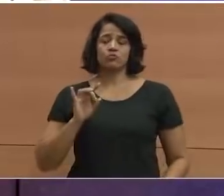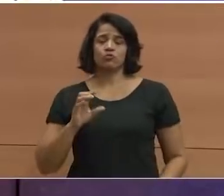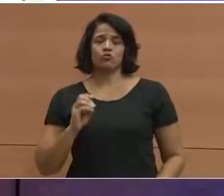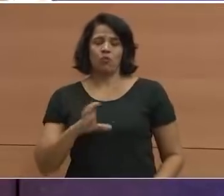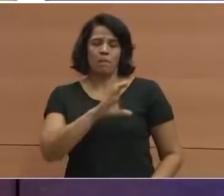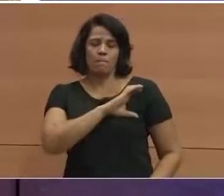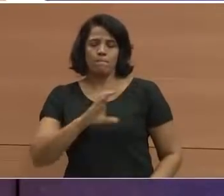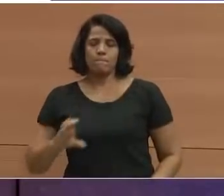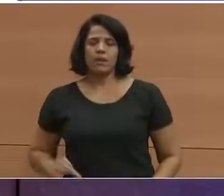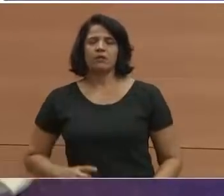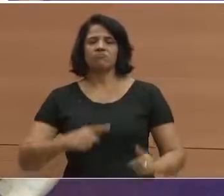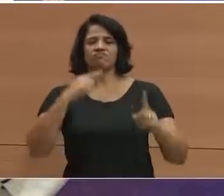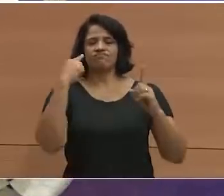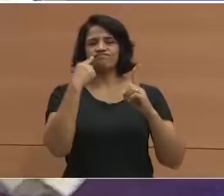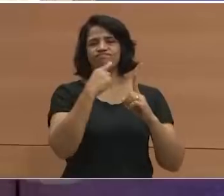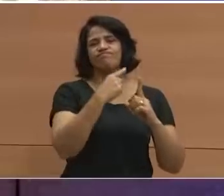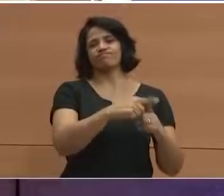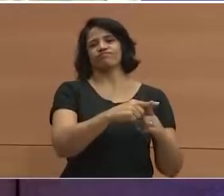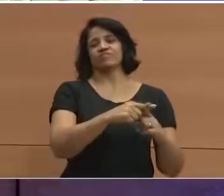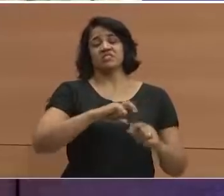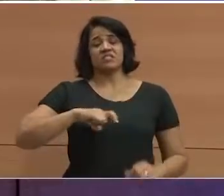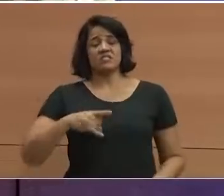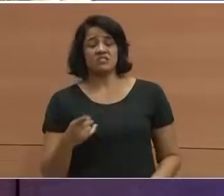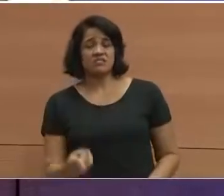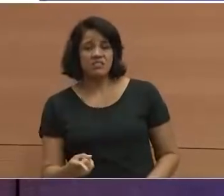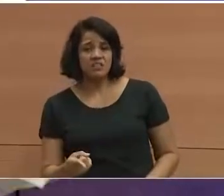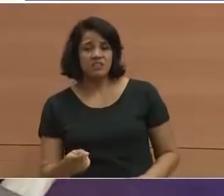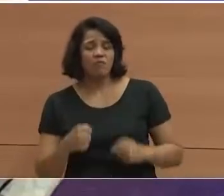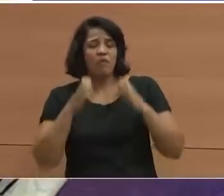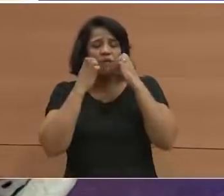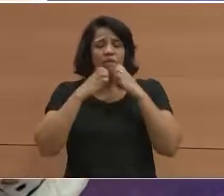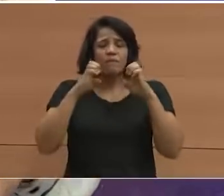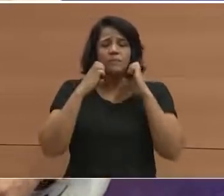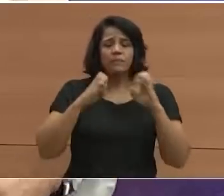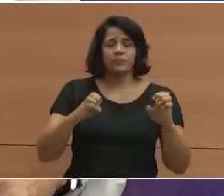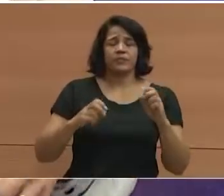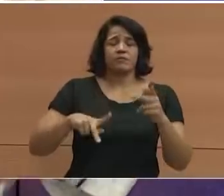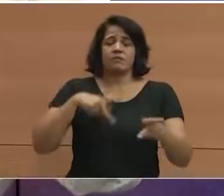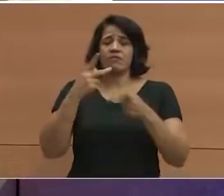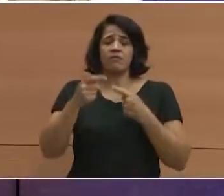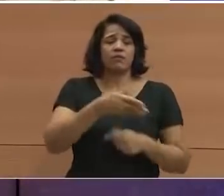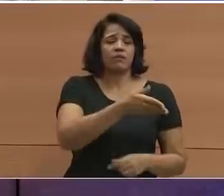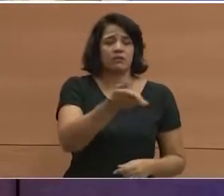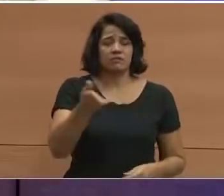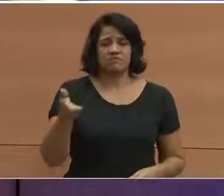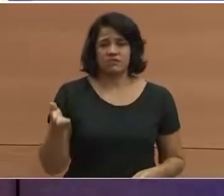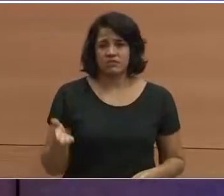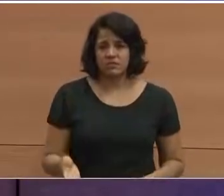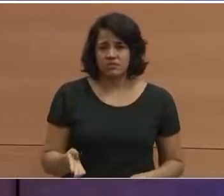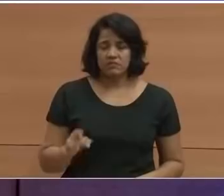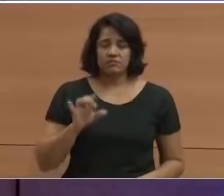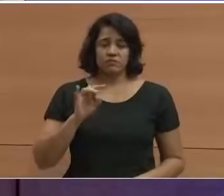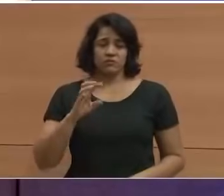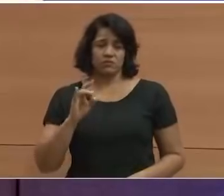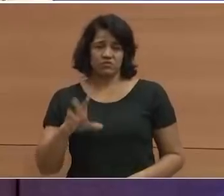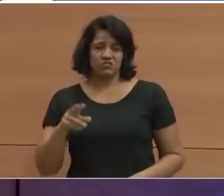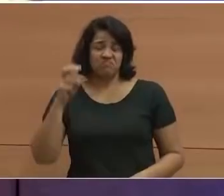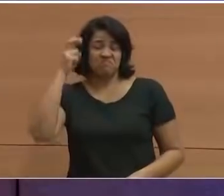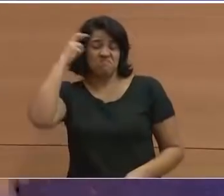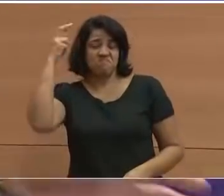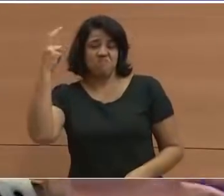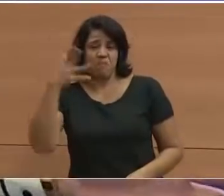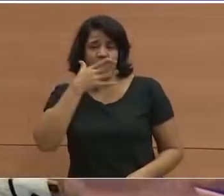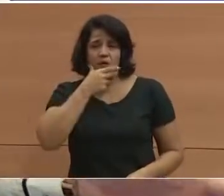o evangelho que eu preguei para vocês fossem baseado na sabedoria humana, a fé de vocês teriam como base